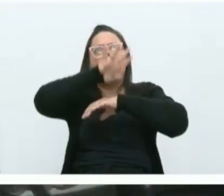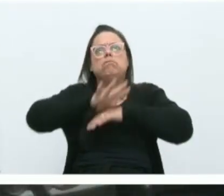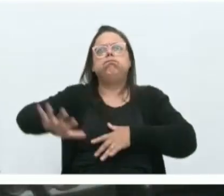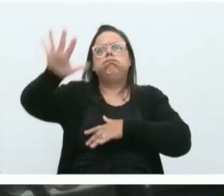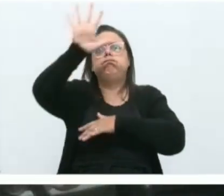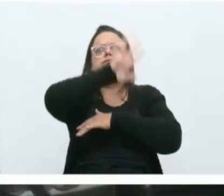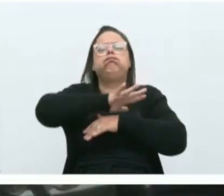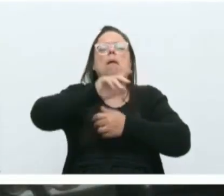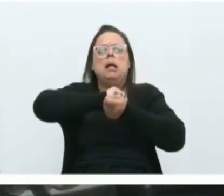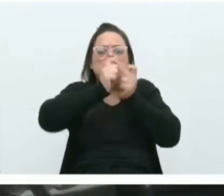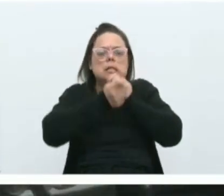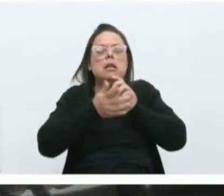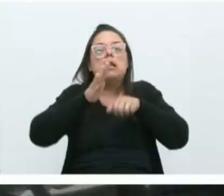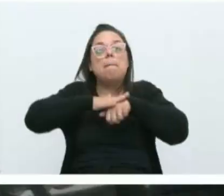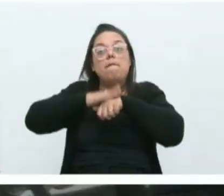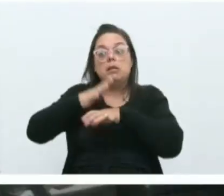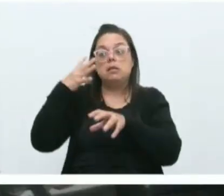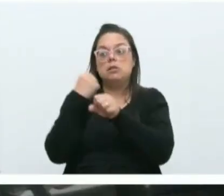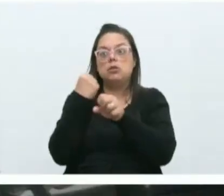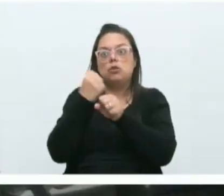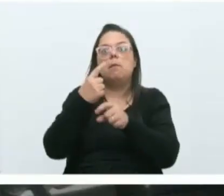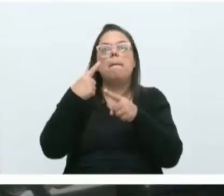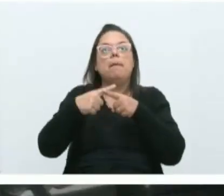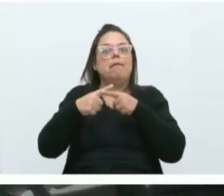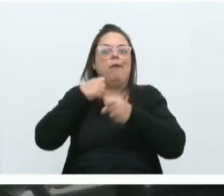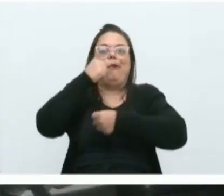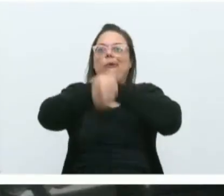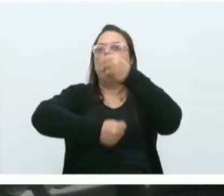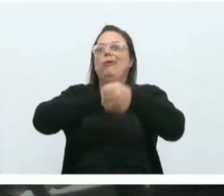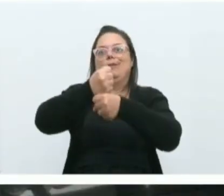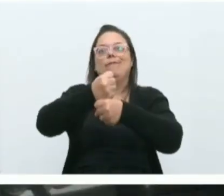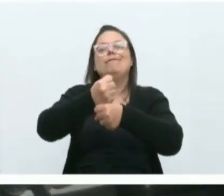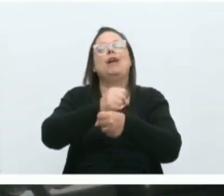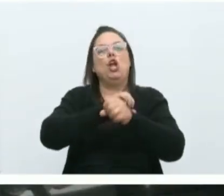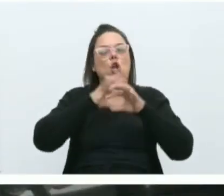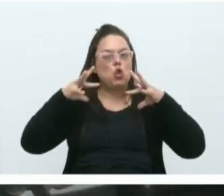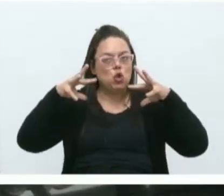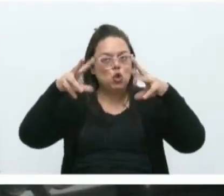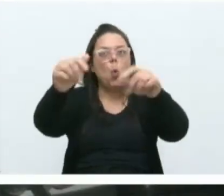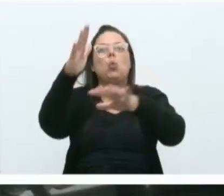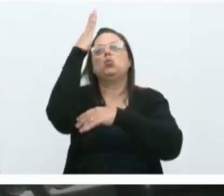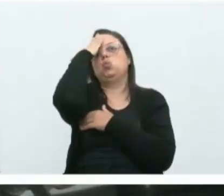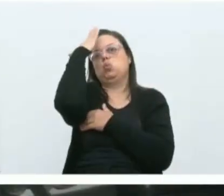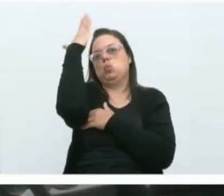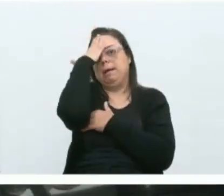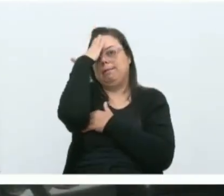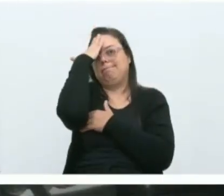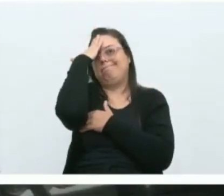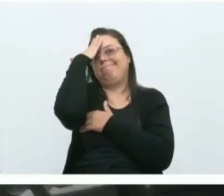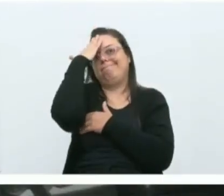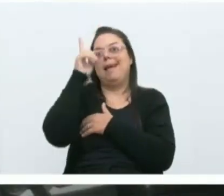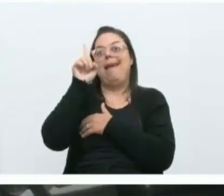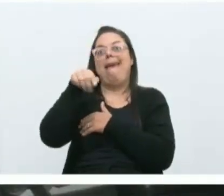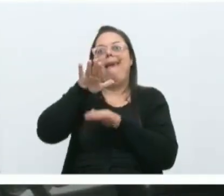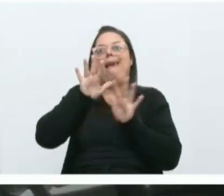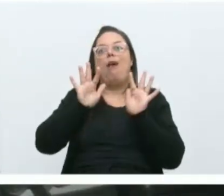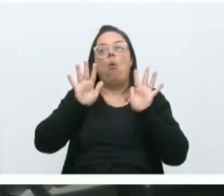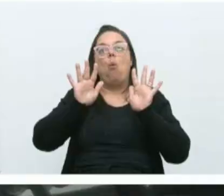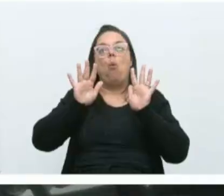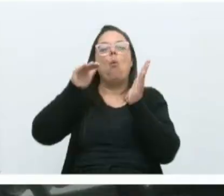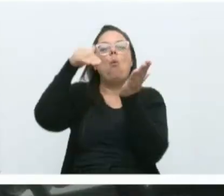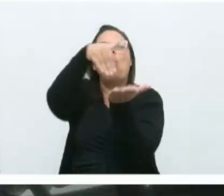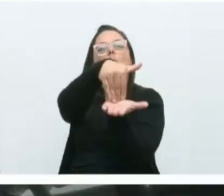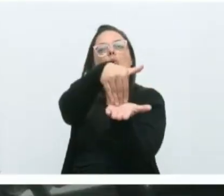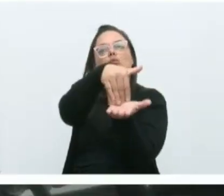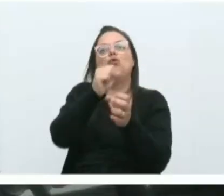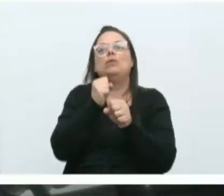essa estratégia, para fazer essa conta. Porque o ano que vem, todos sabem, vocês sabem, que o ano que vem é o último ano, que é